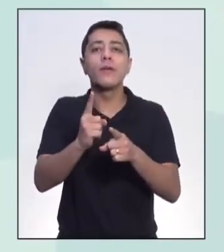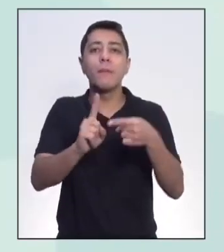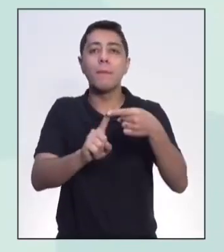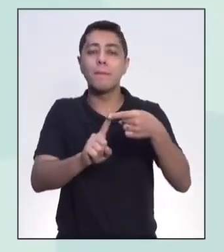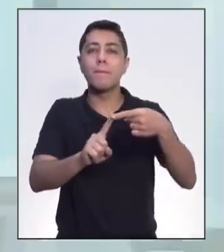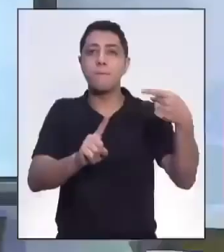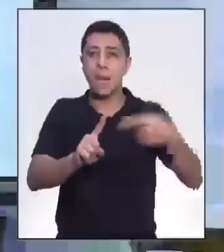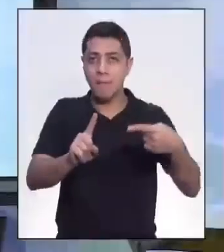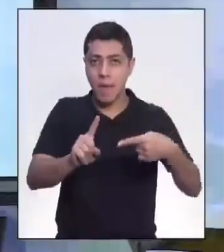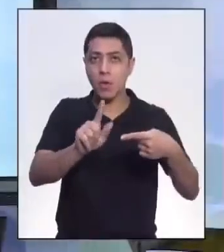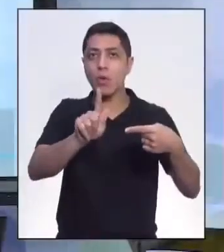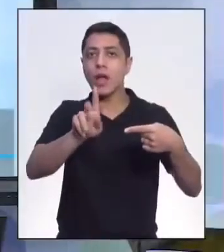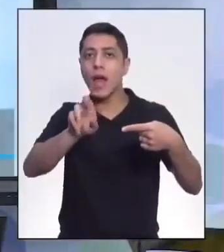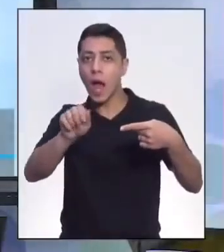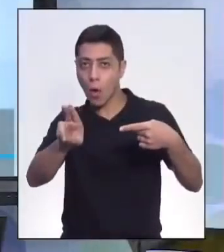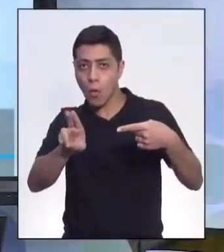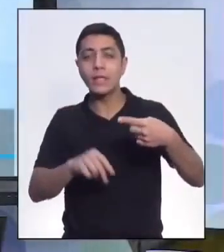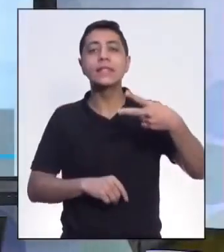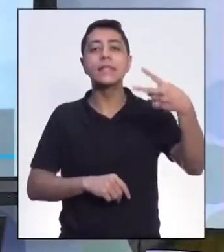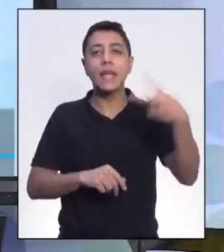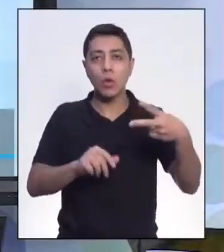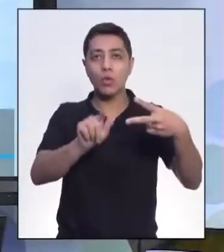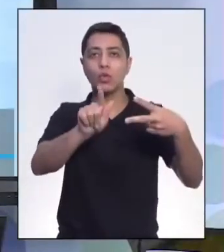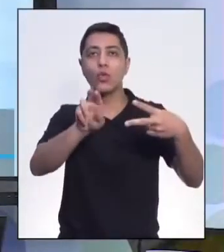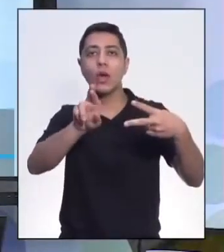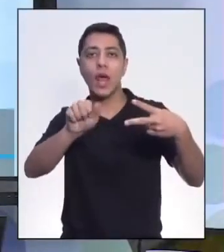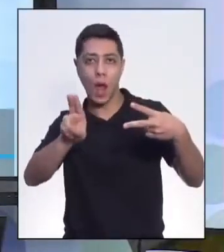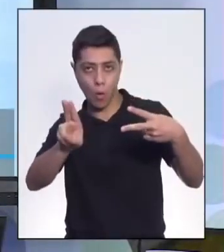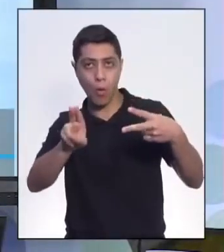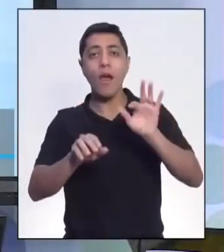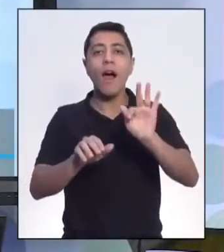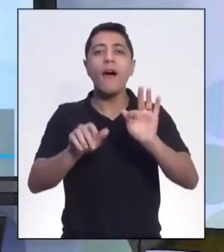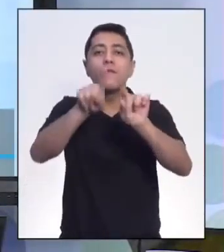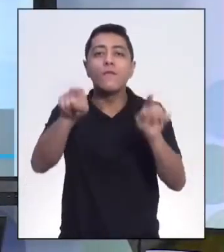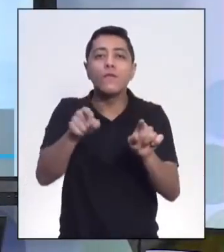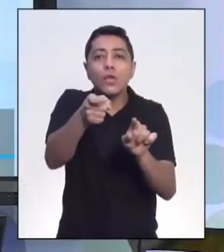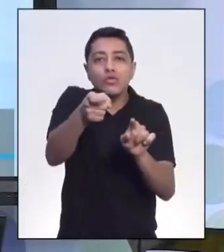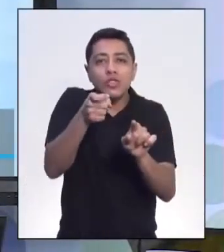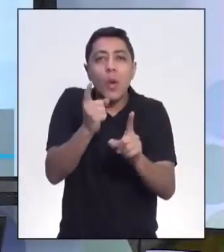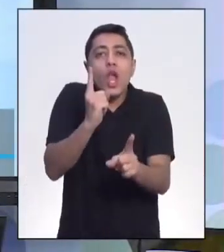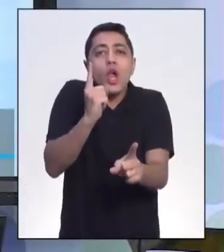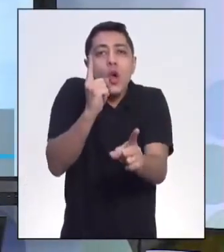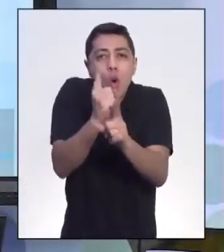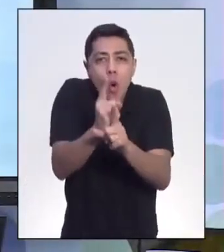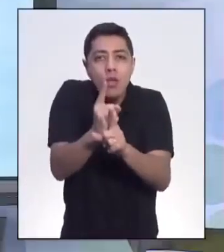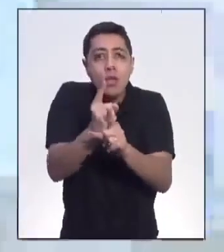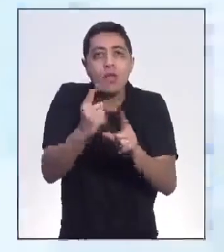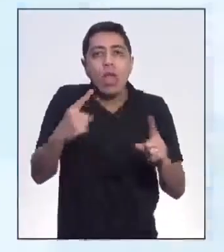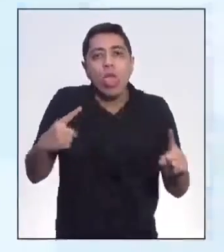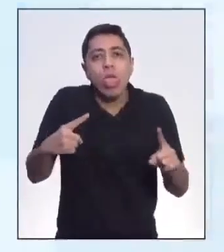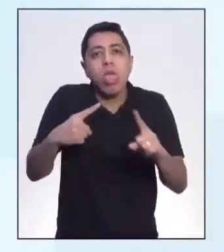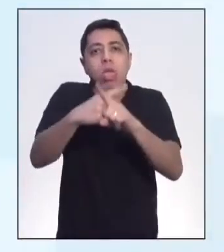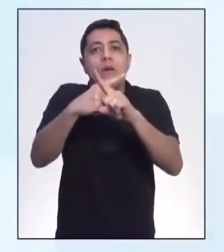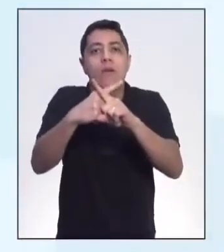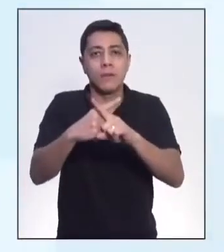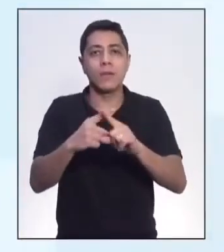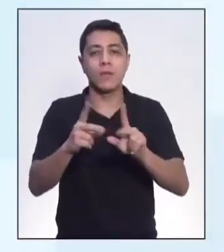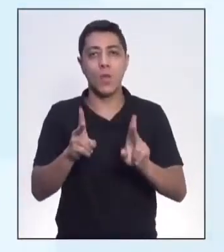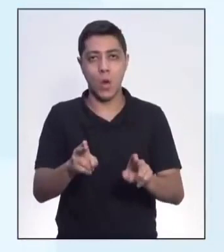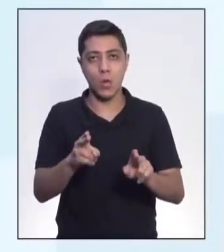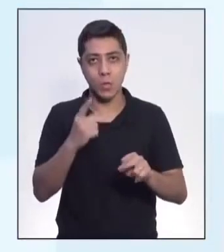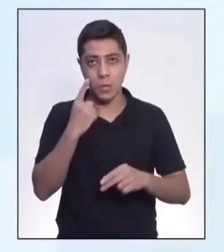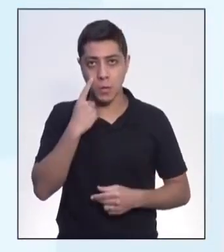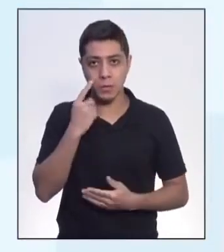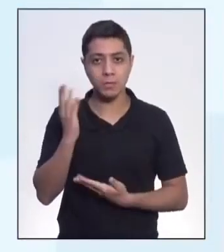grau. Bom, então vamos agora para o próximo slide, por favor, das observações. Isso mesmo. Então, aí está comentando que a minha função é